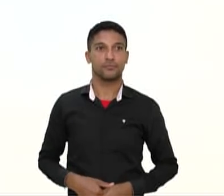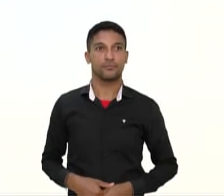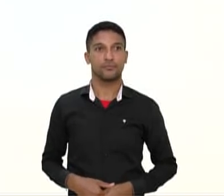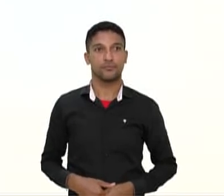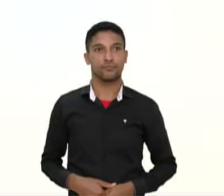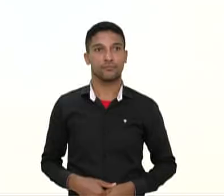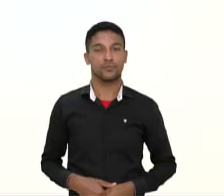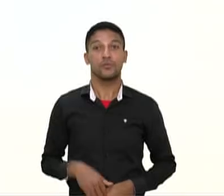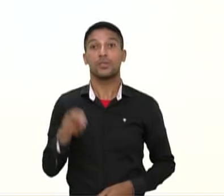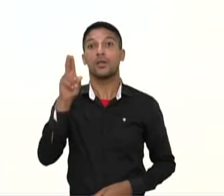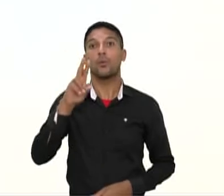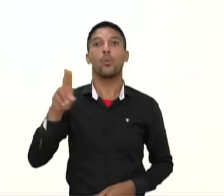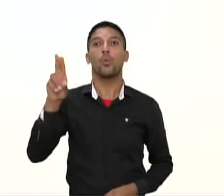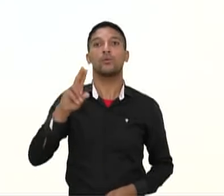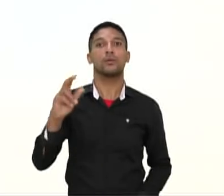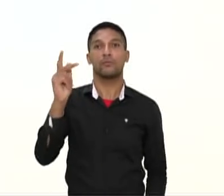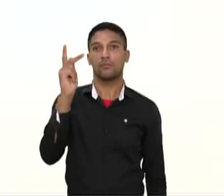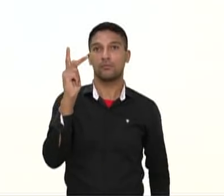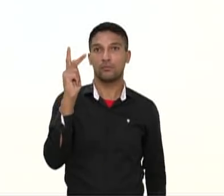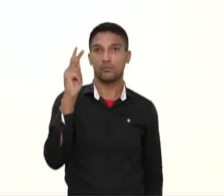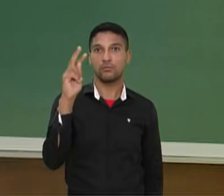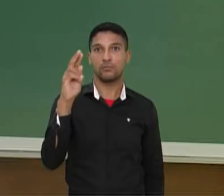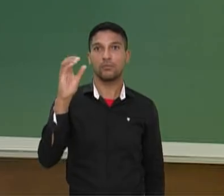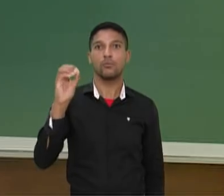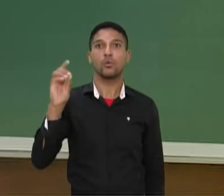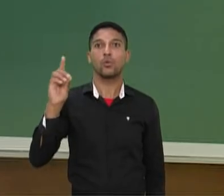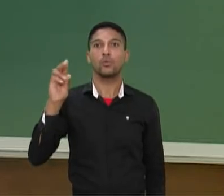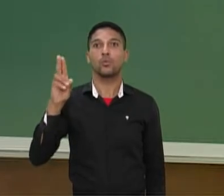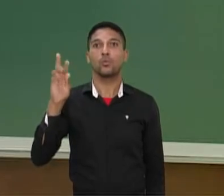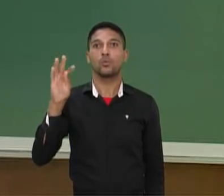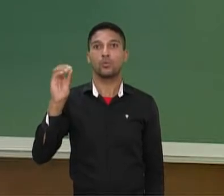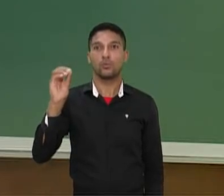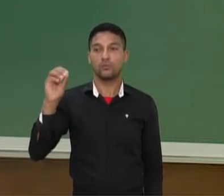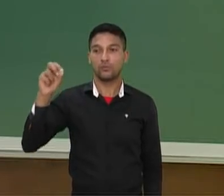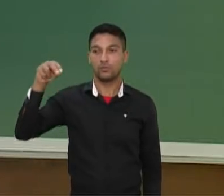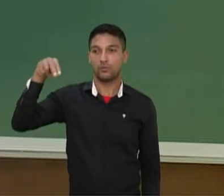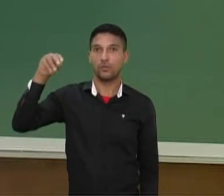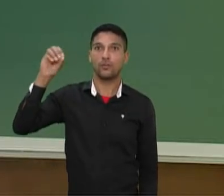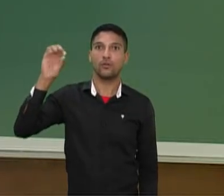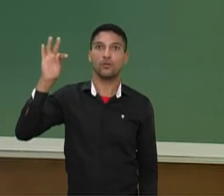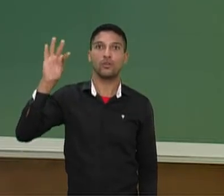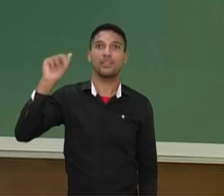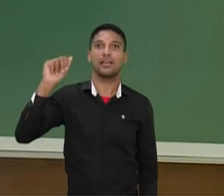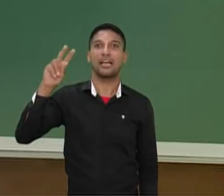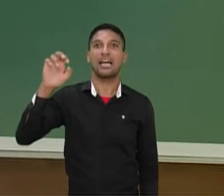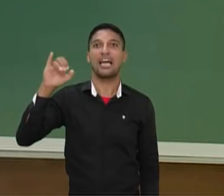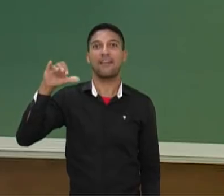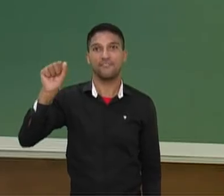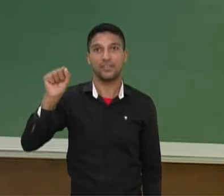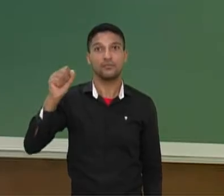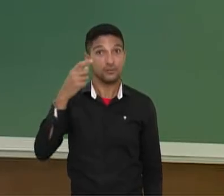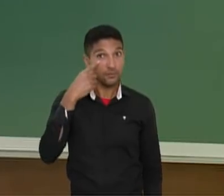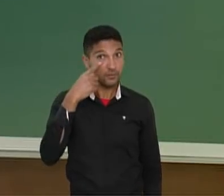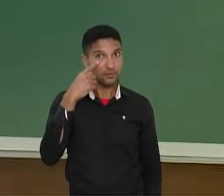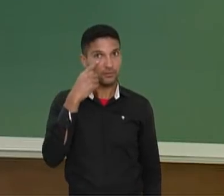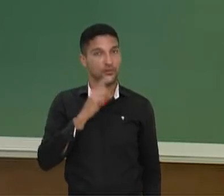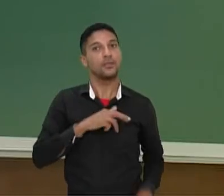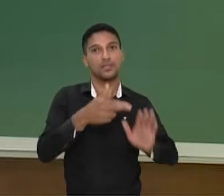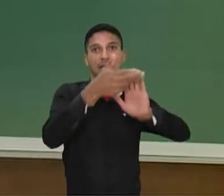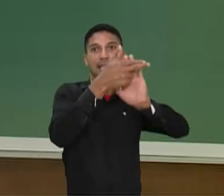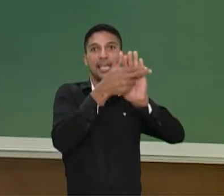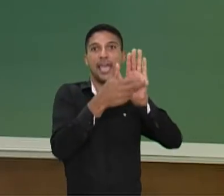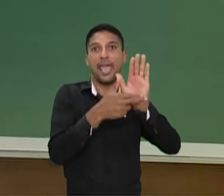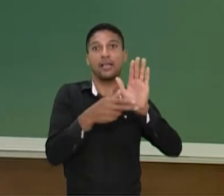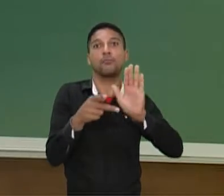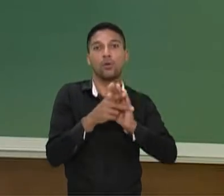segundo, mais o quadrado do segundo termo. Então resolvendo aqui, ó, o 3 e a letra m vão ao quadrado, então vai ficar 9m